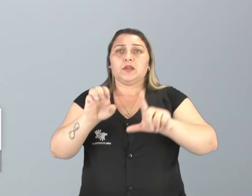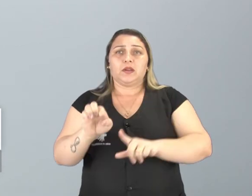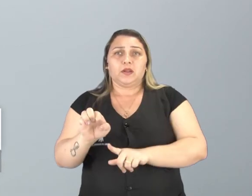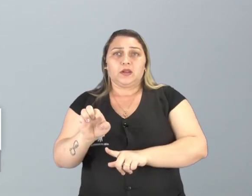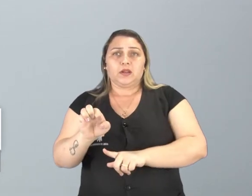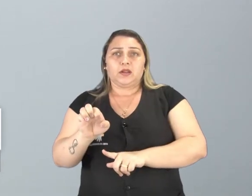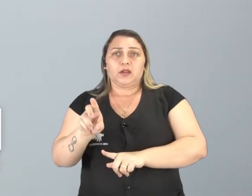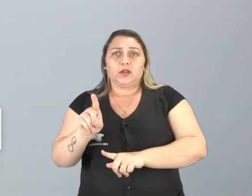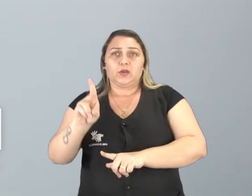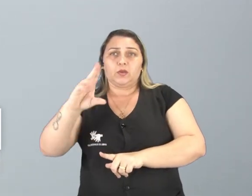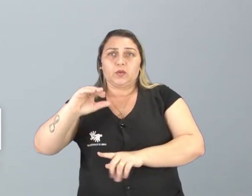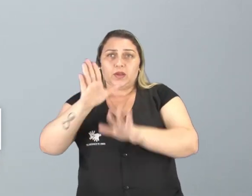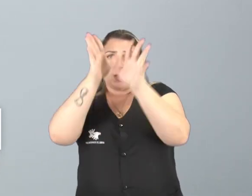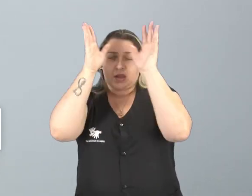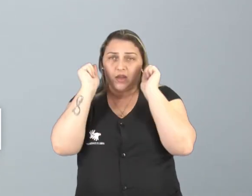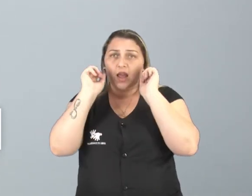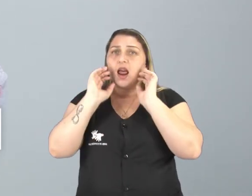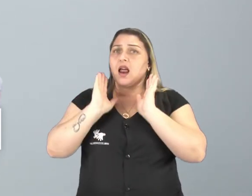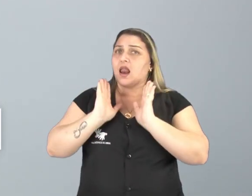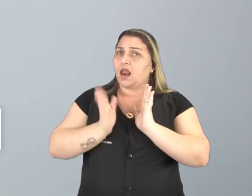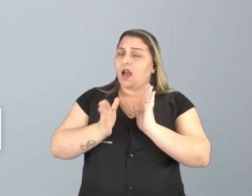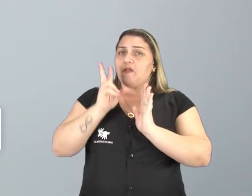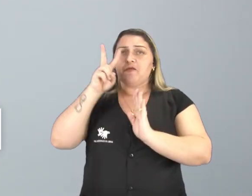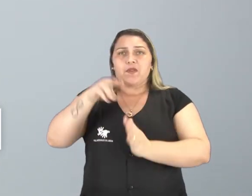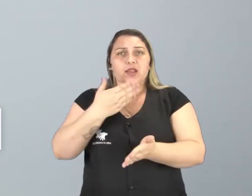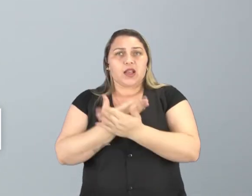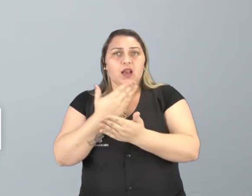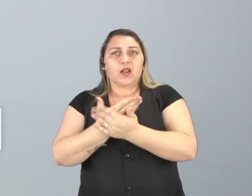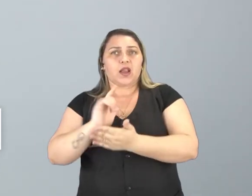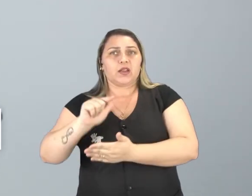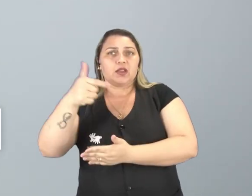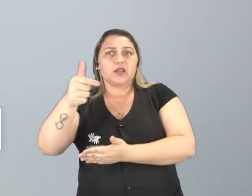e lá você pode ver tanto essa aula quanto as atividades